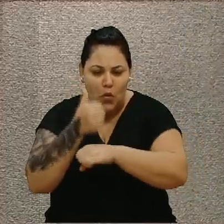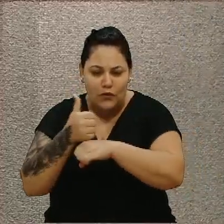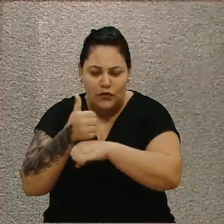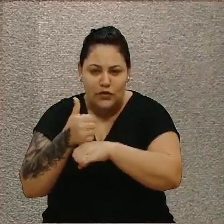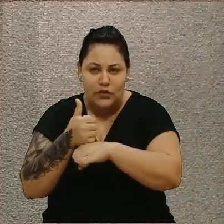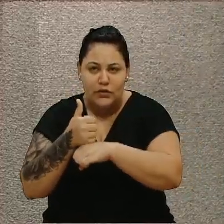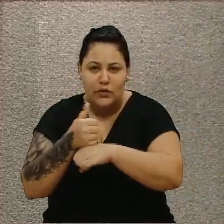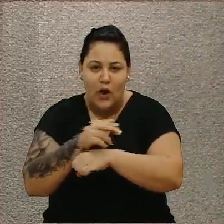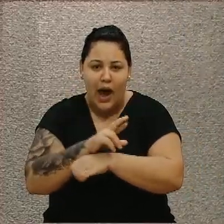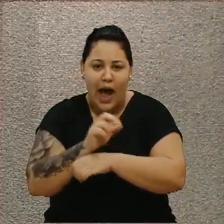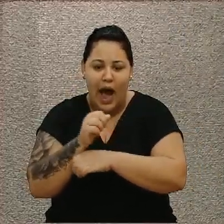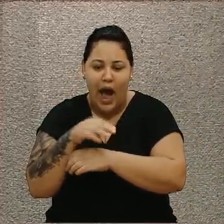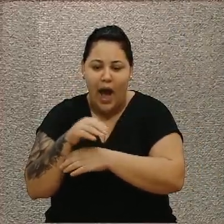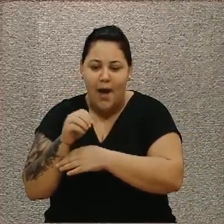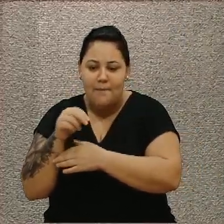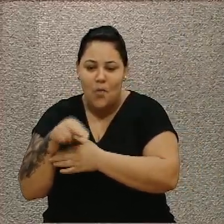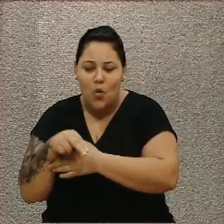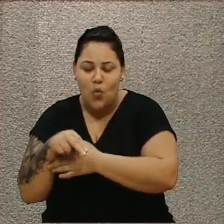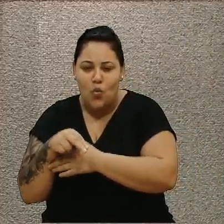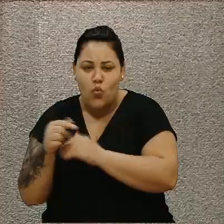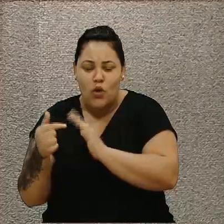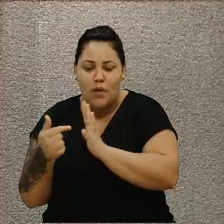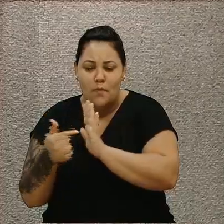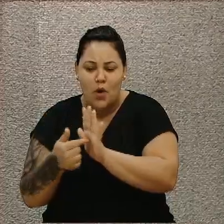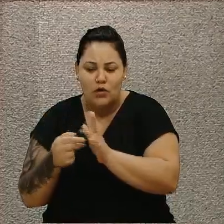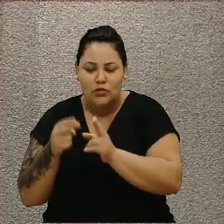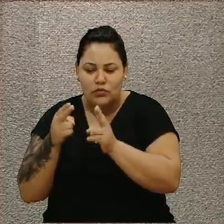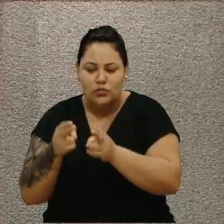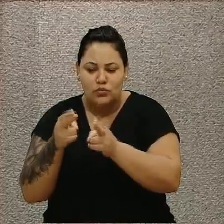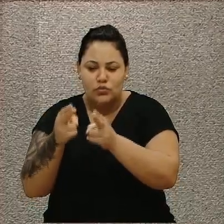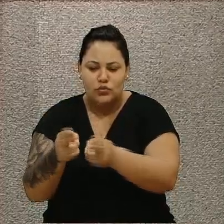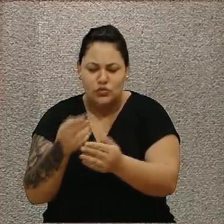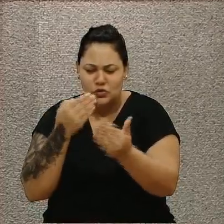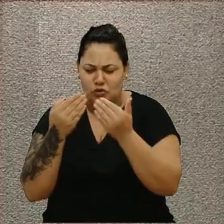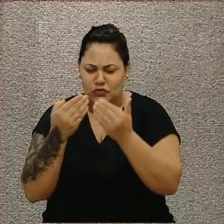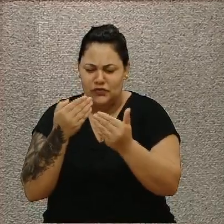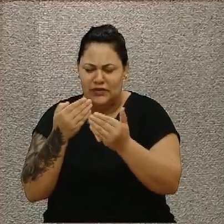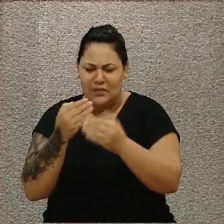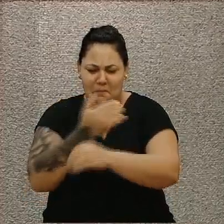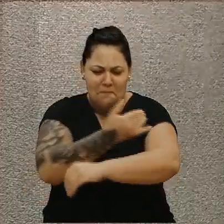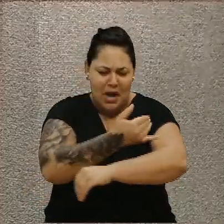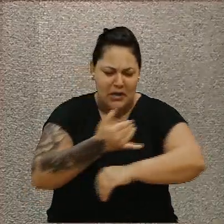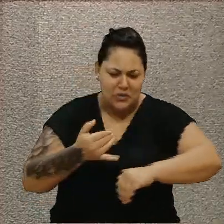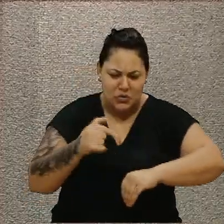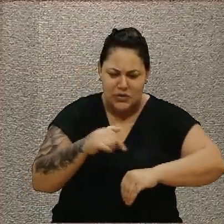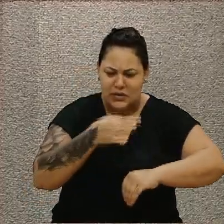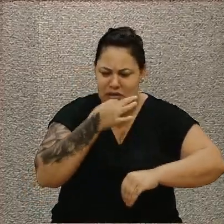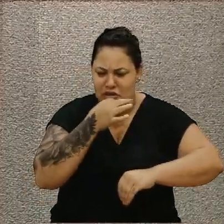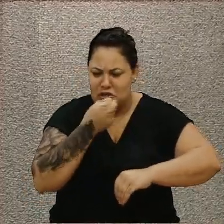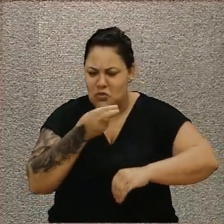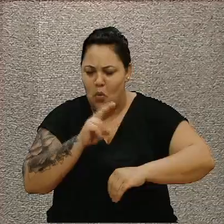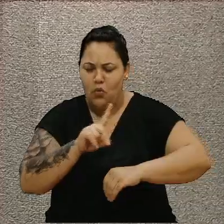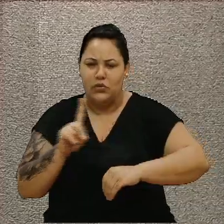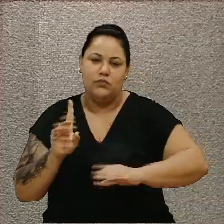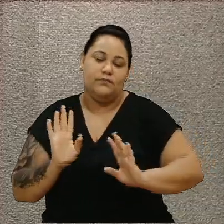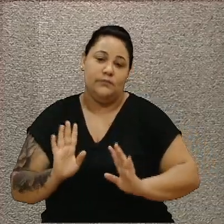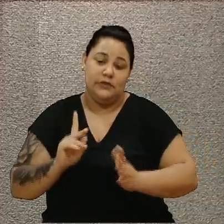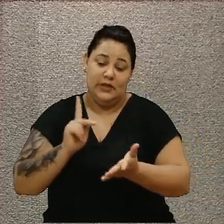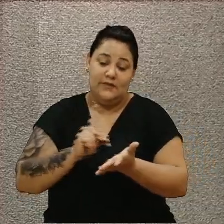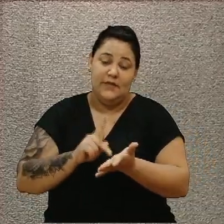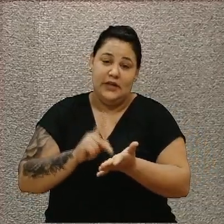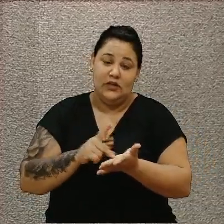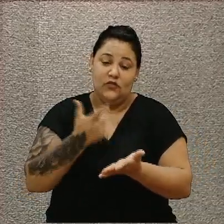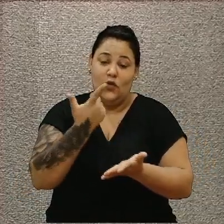Ramon Tissotti, que coloca em dúvida se o trem andou por aqui ou não andou por aqui. Na realidade, foram compradas